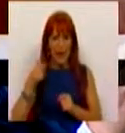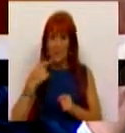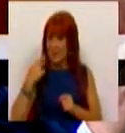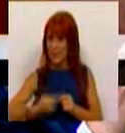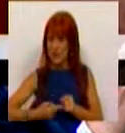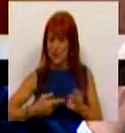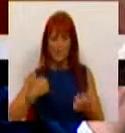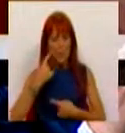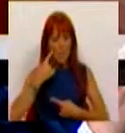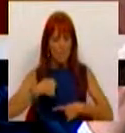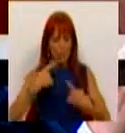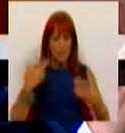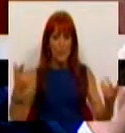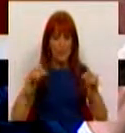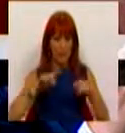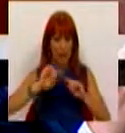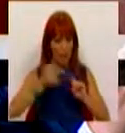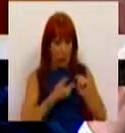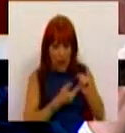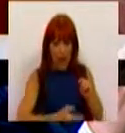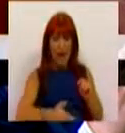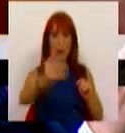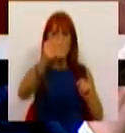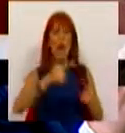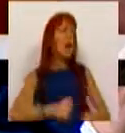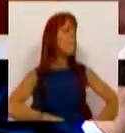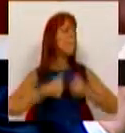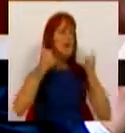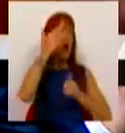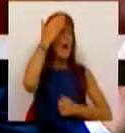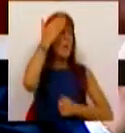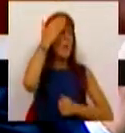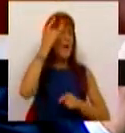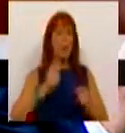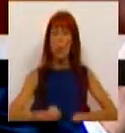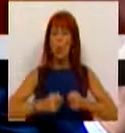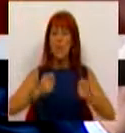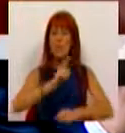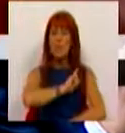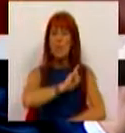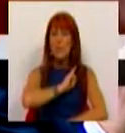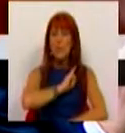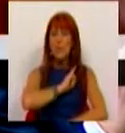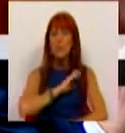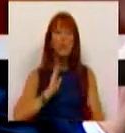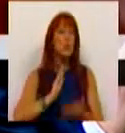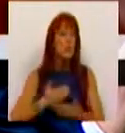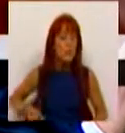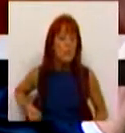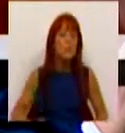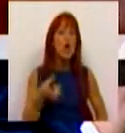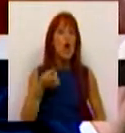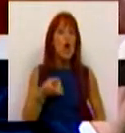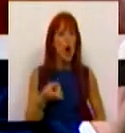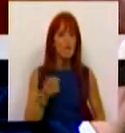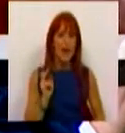Estatística demonstra que este ano temos a melhor estimativa de investimento privado dos últimos